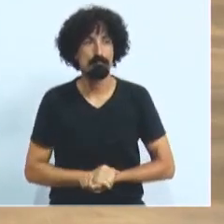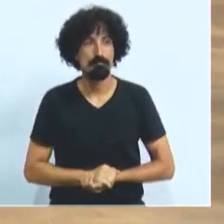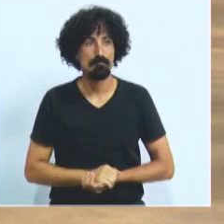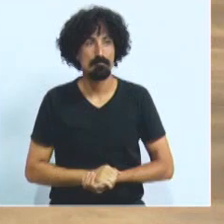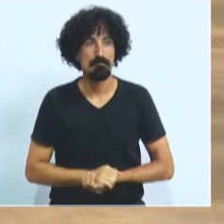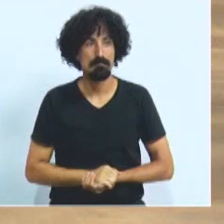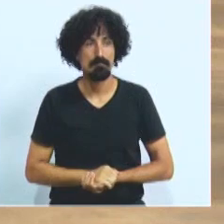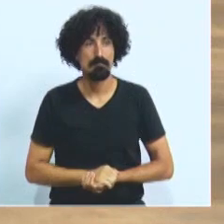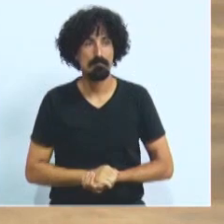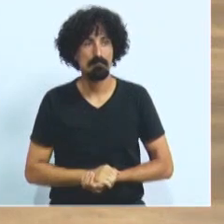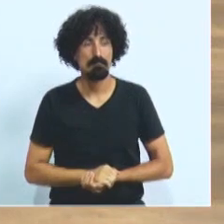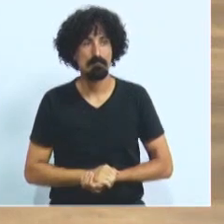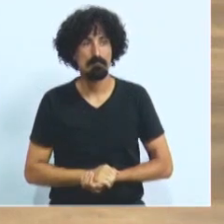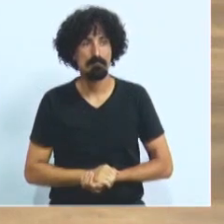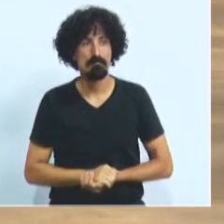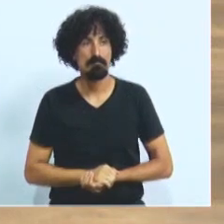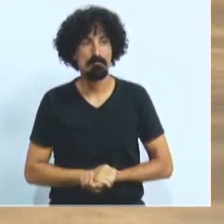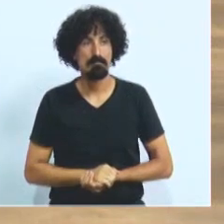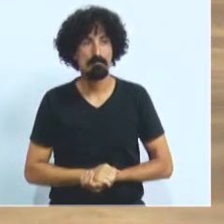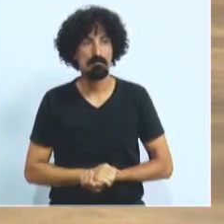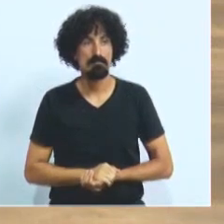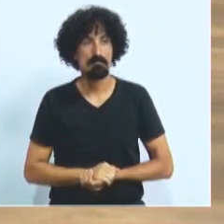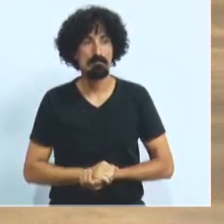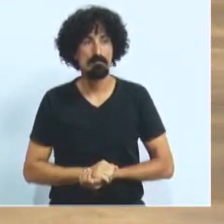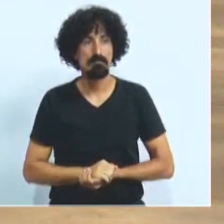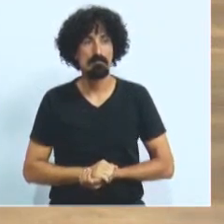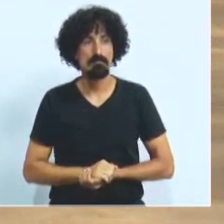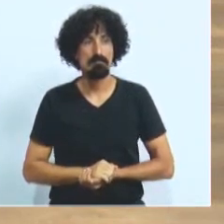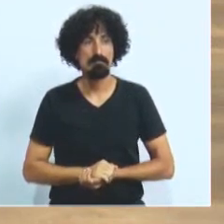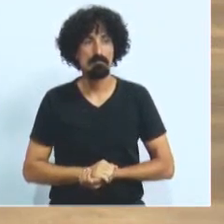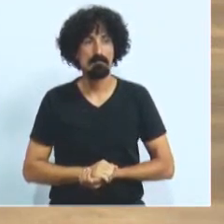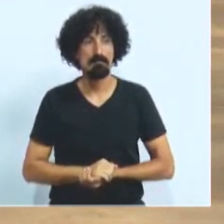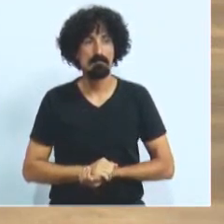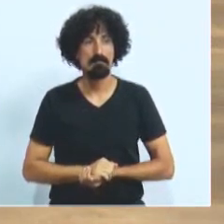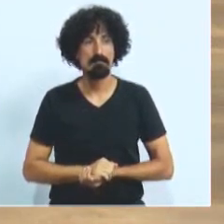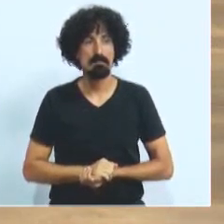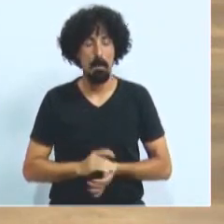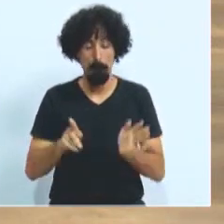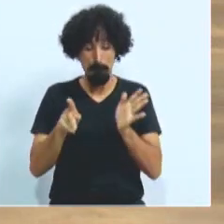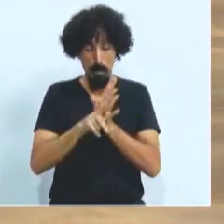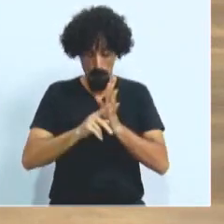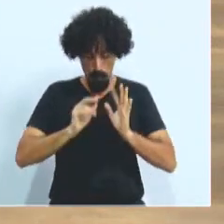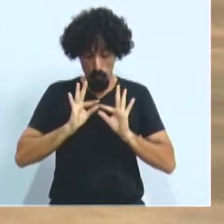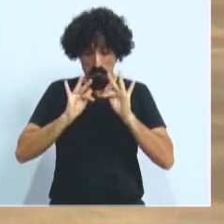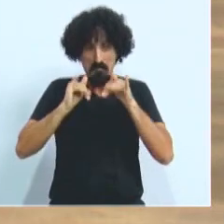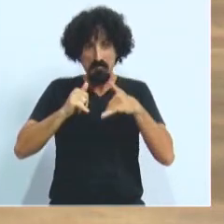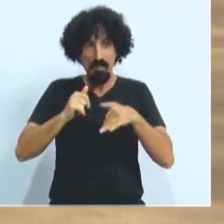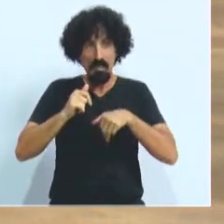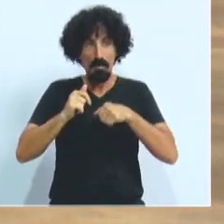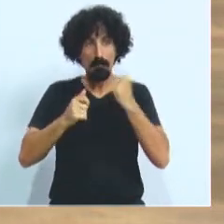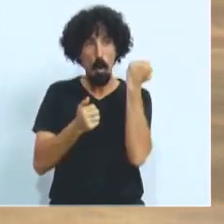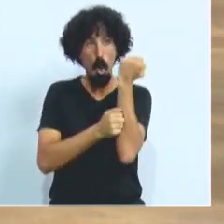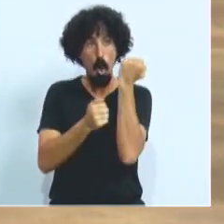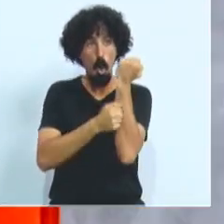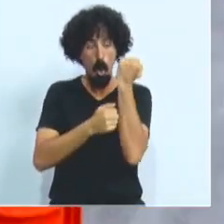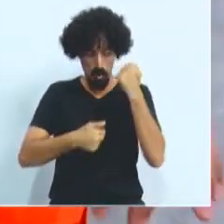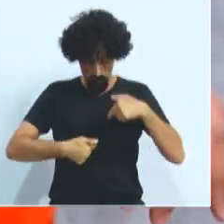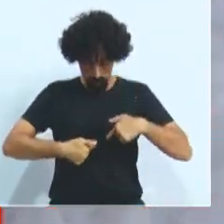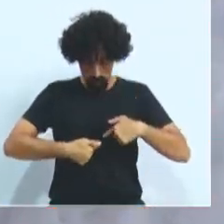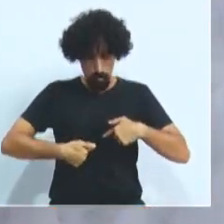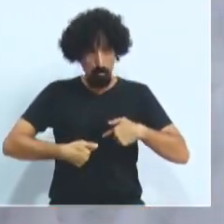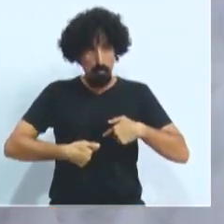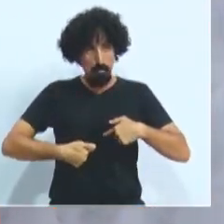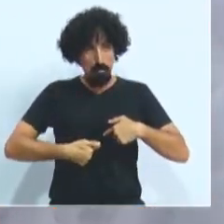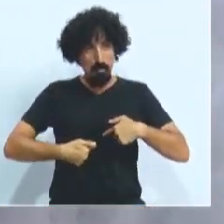Demonstra aí. É bem em cima, bem onde termina aqui o osso externo, entendeu? Ela apoia aqui com a perna. Dessa puxada,